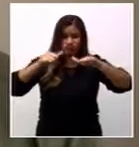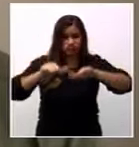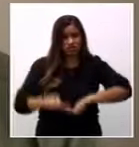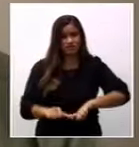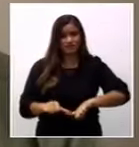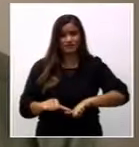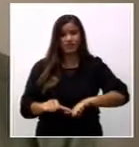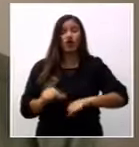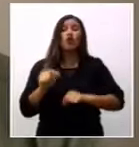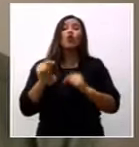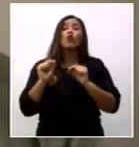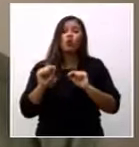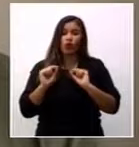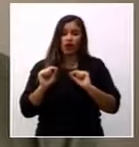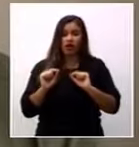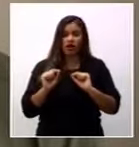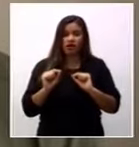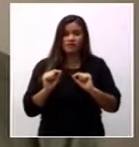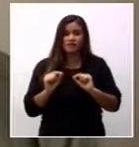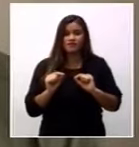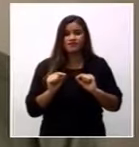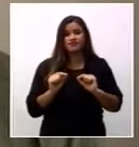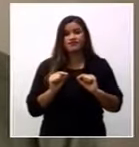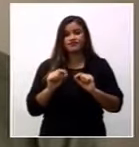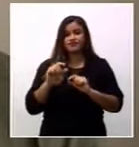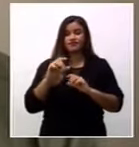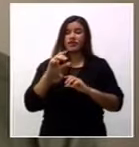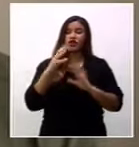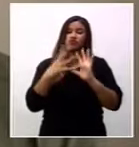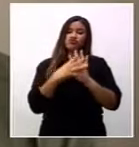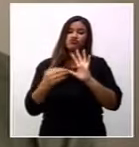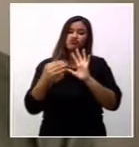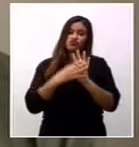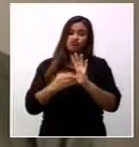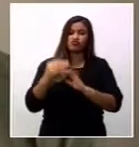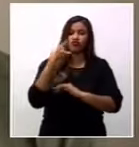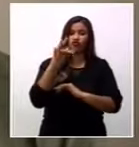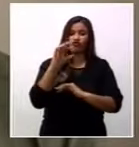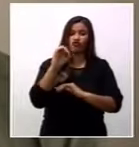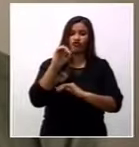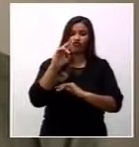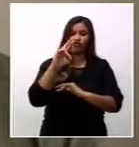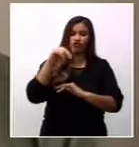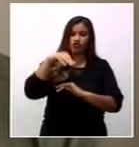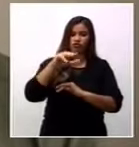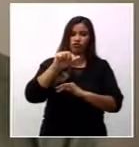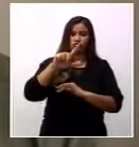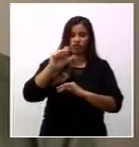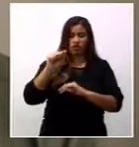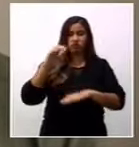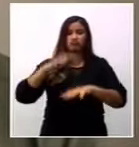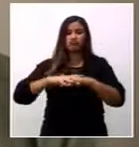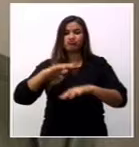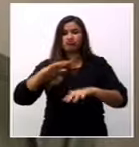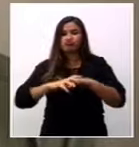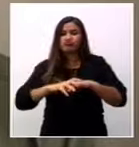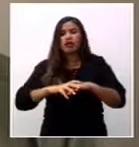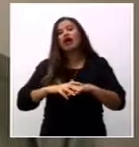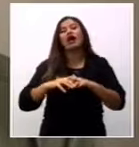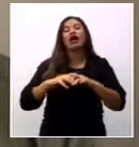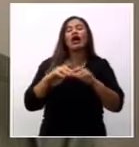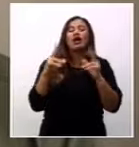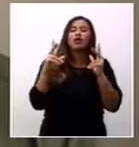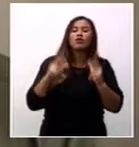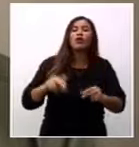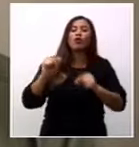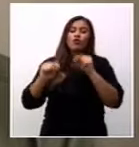sintetizado em uma fórmula. Então, a fórmula para calcular qual é o risco que a gente está correndo, né? Então, é